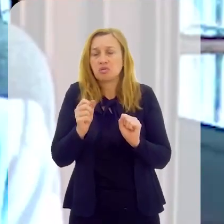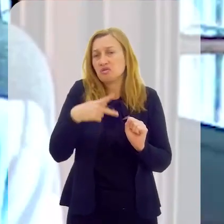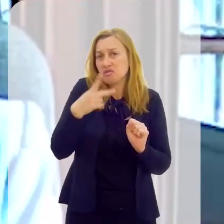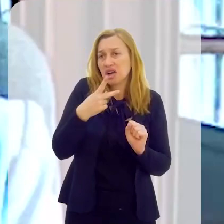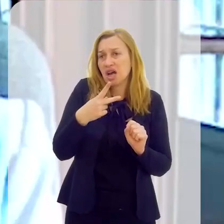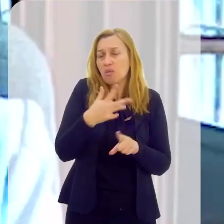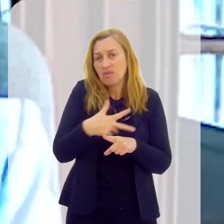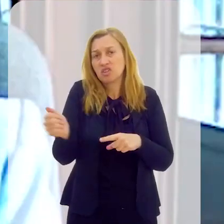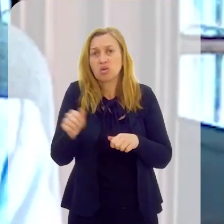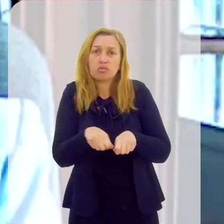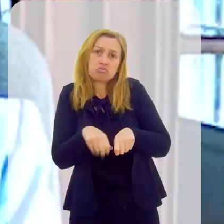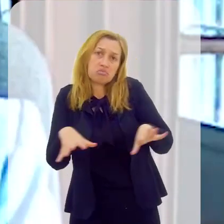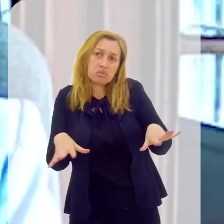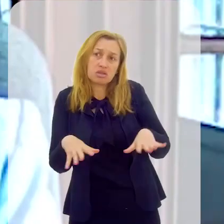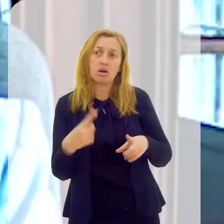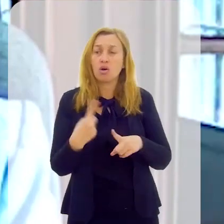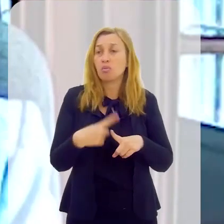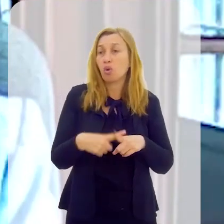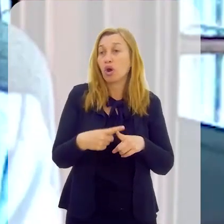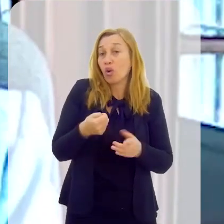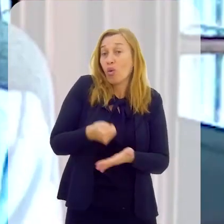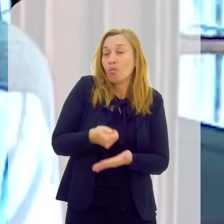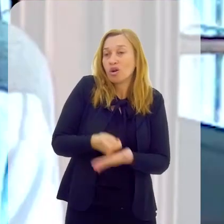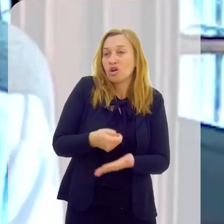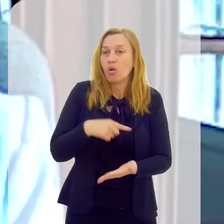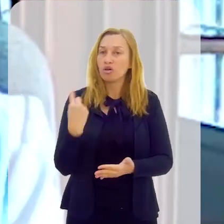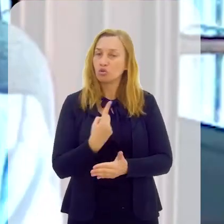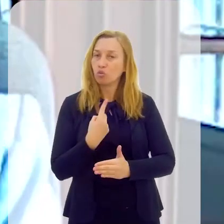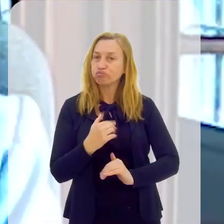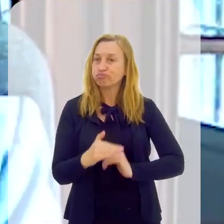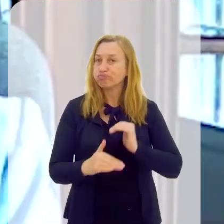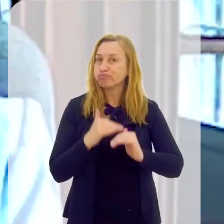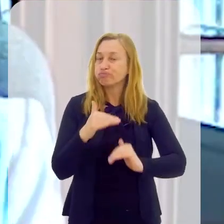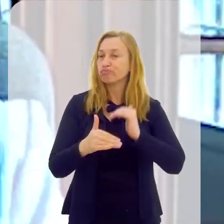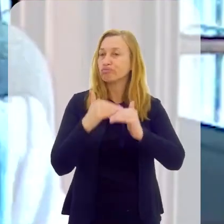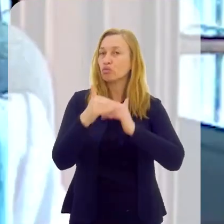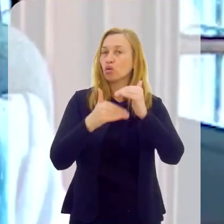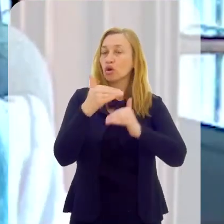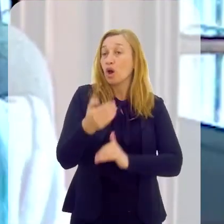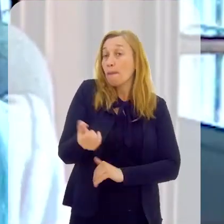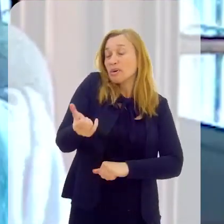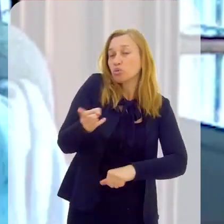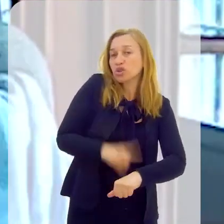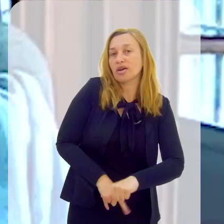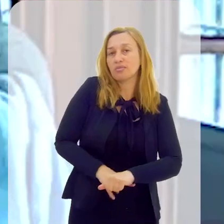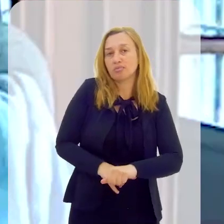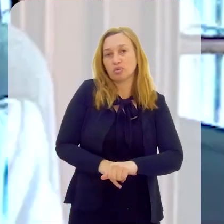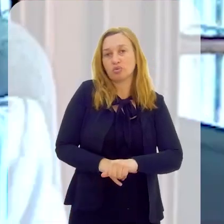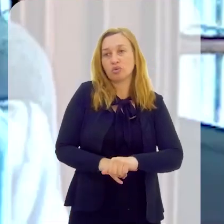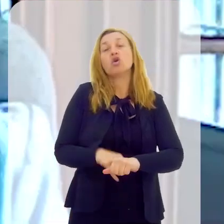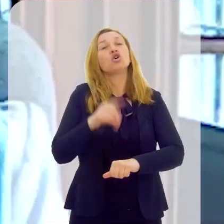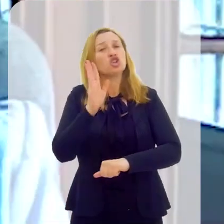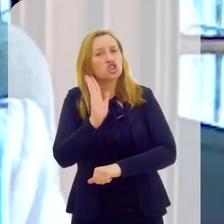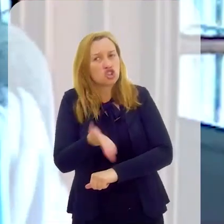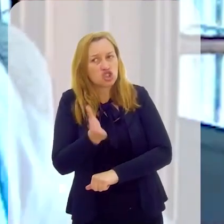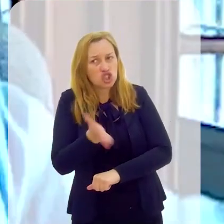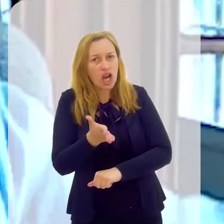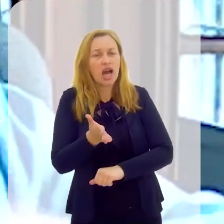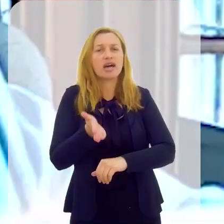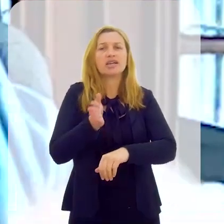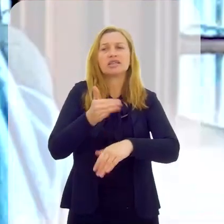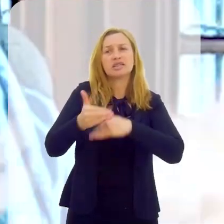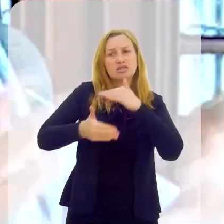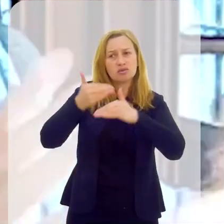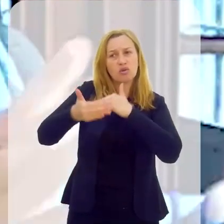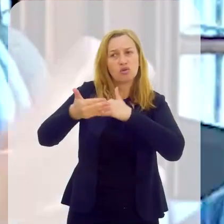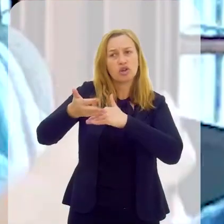pode chamar assim, um certo ganho da pandemia, porque nos obrigou a desenvolvermos em pouco tempo aquilo